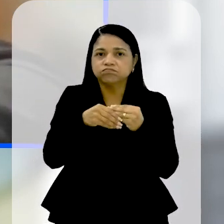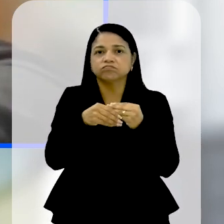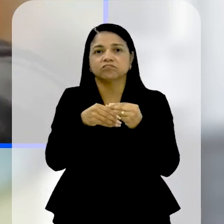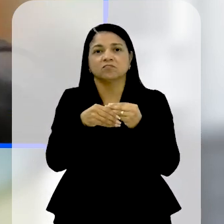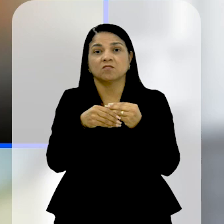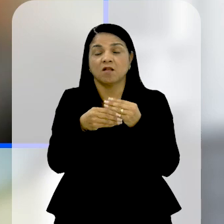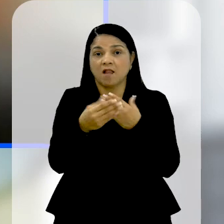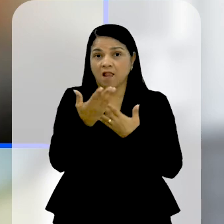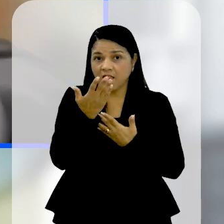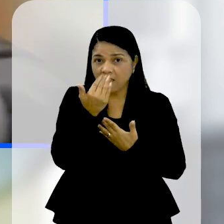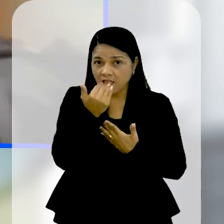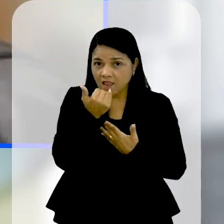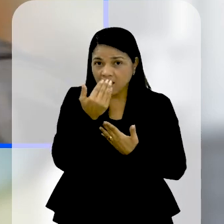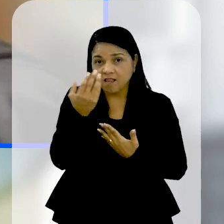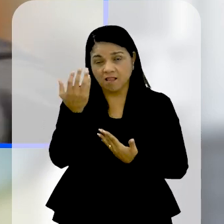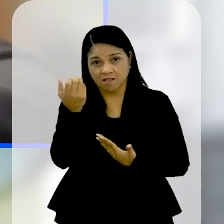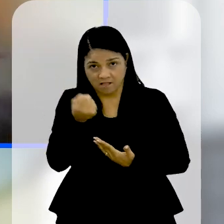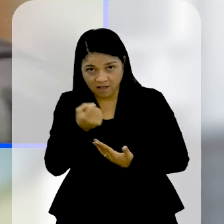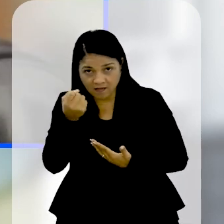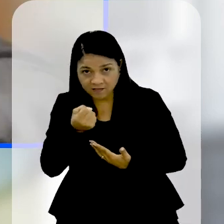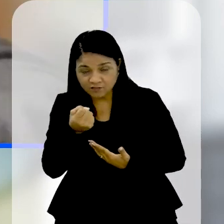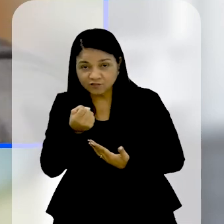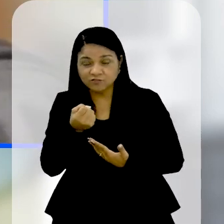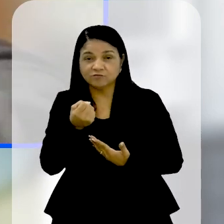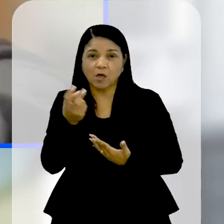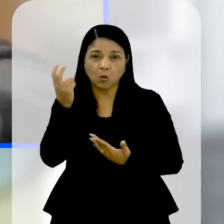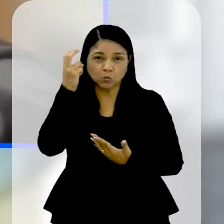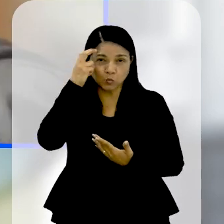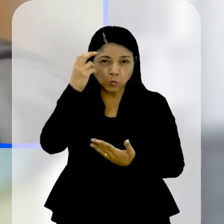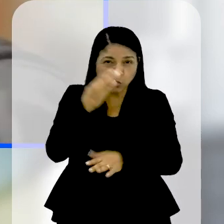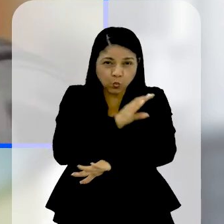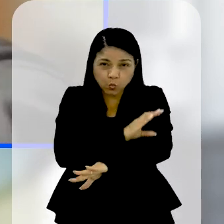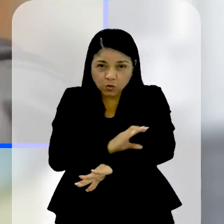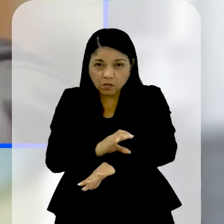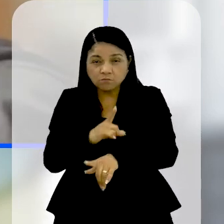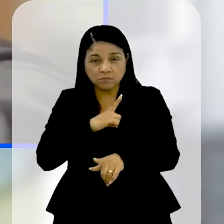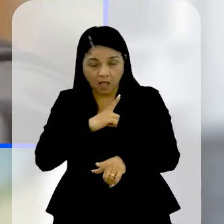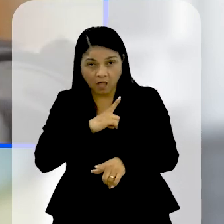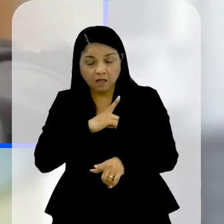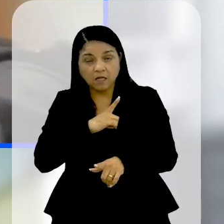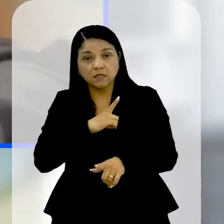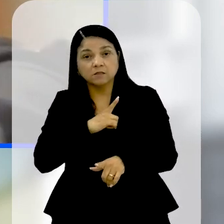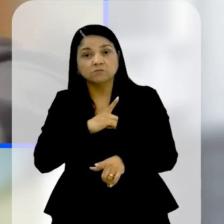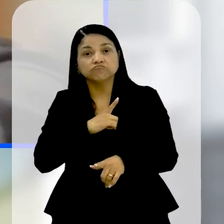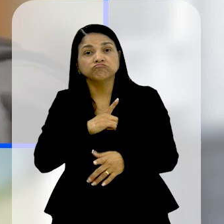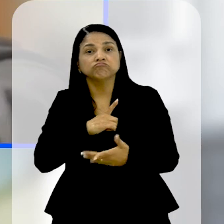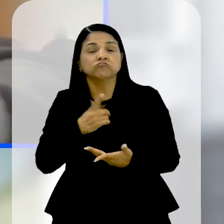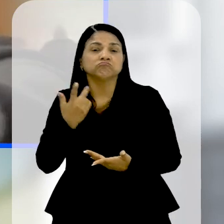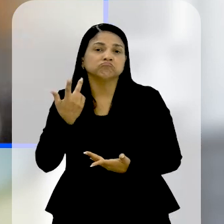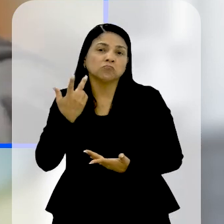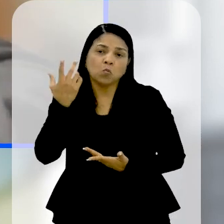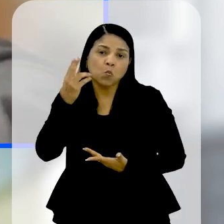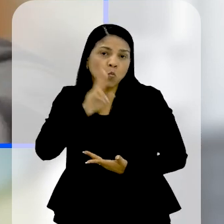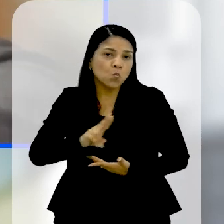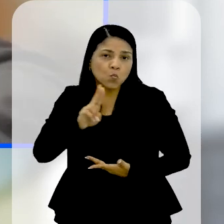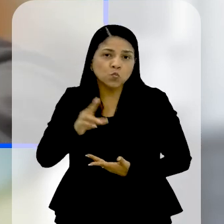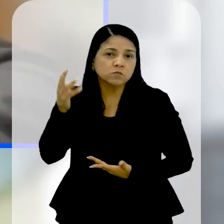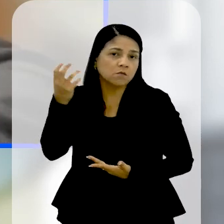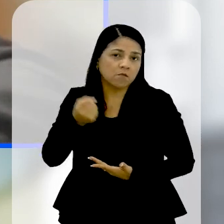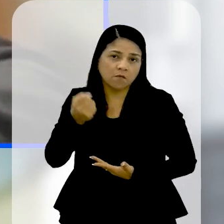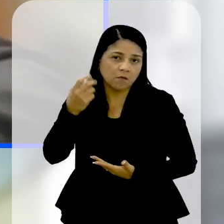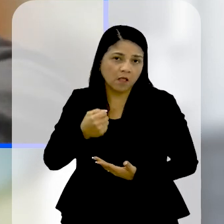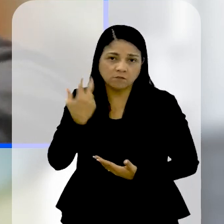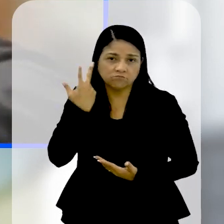querem introduzir leite na alimentação do dia a dia, porque faz parte da sua cultura, dos seus hábitos alimentares, introduzam, mas pode